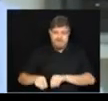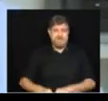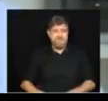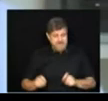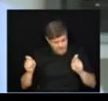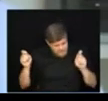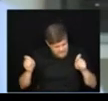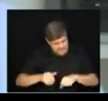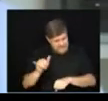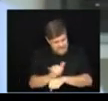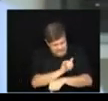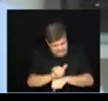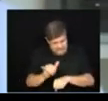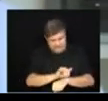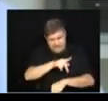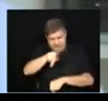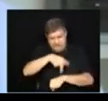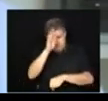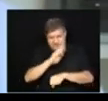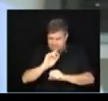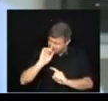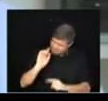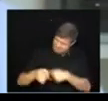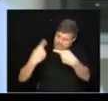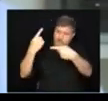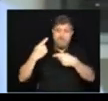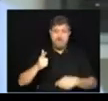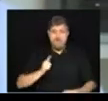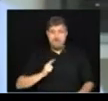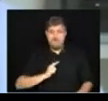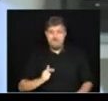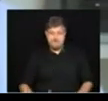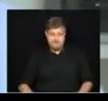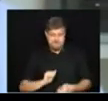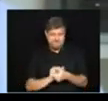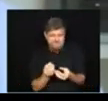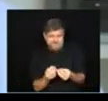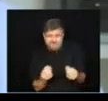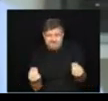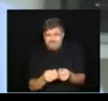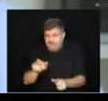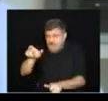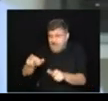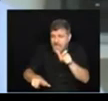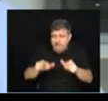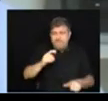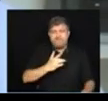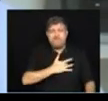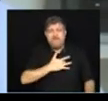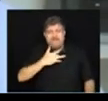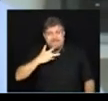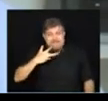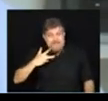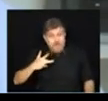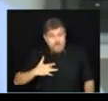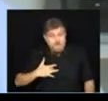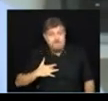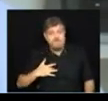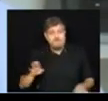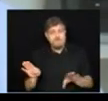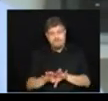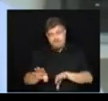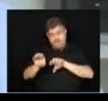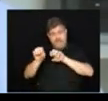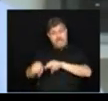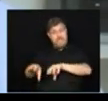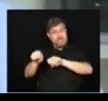vai reverter o nosso país. A qualidade do nosso capital humano, a saúde das pessoas, a